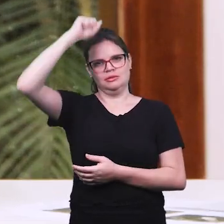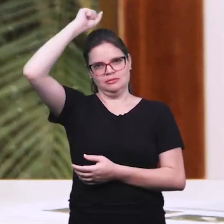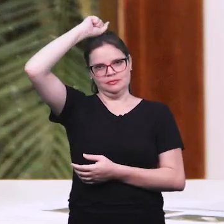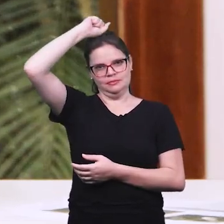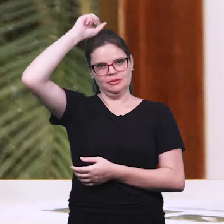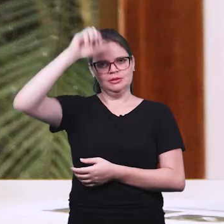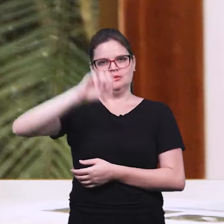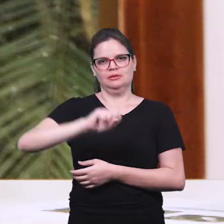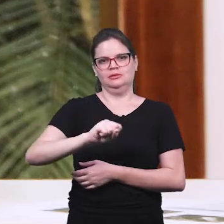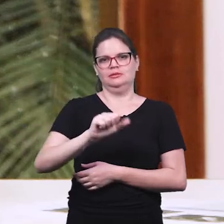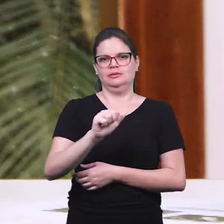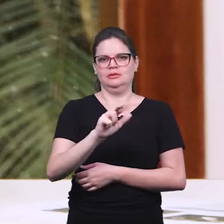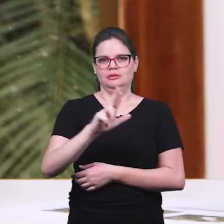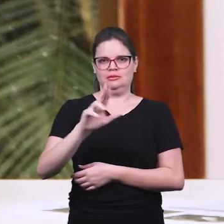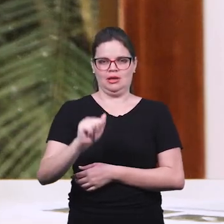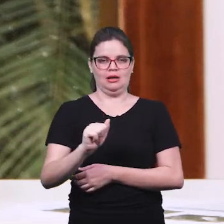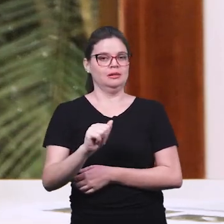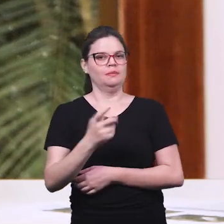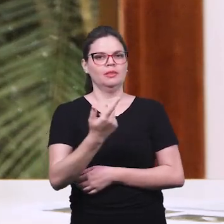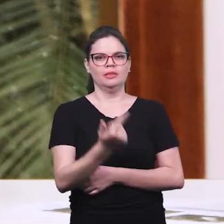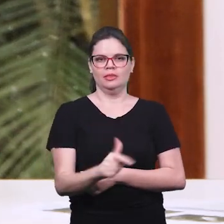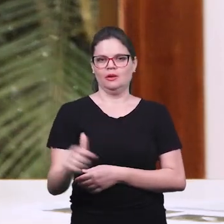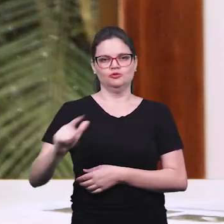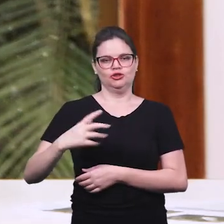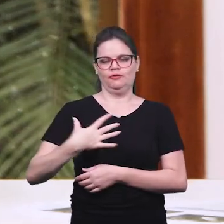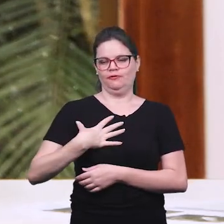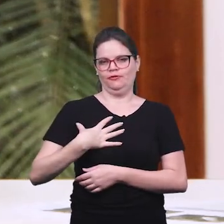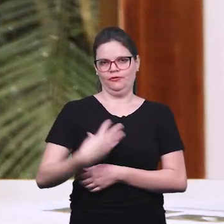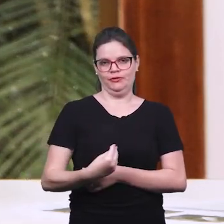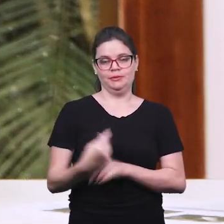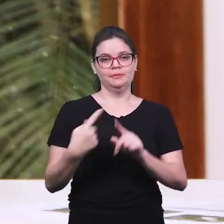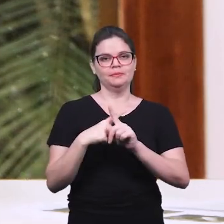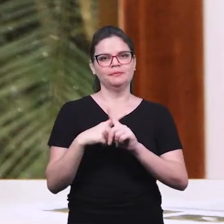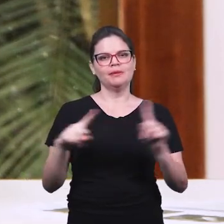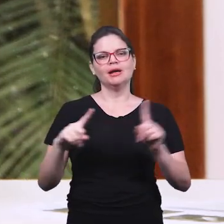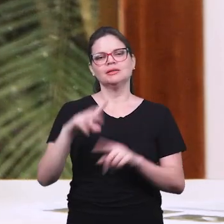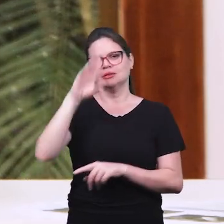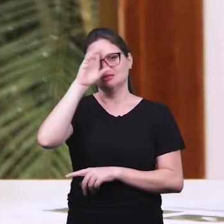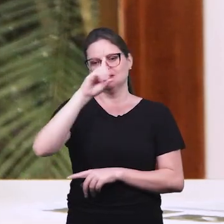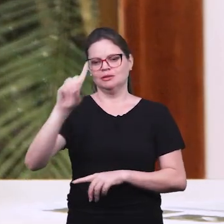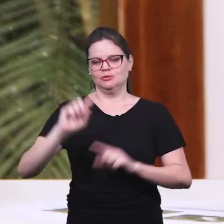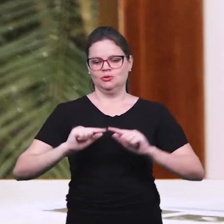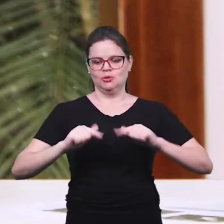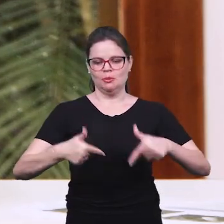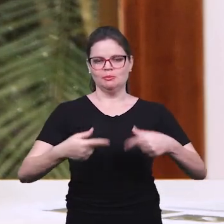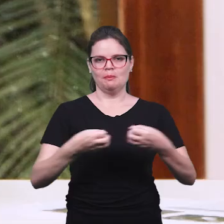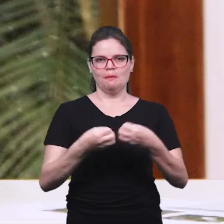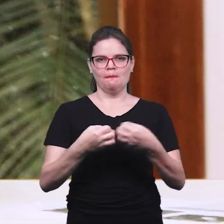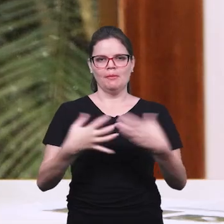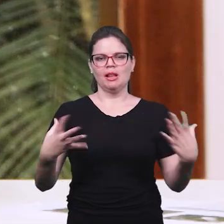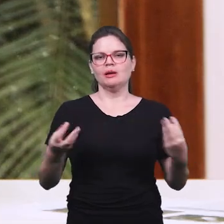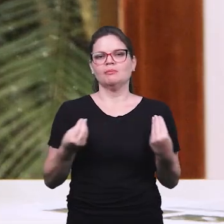Sara. E Deus fez um milagre para que nascesse esse filho chamado Isaque.